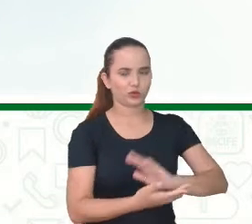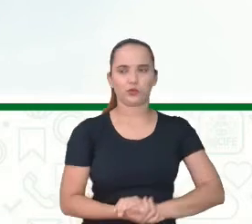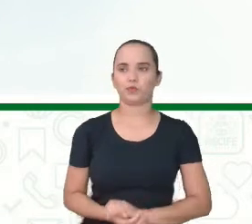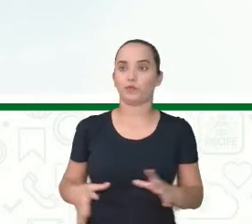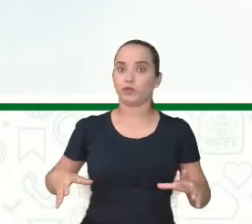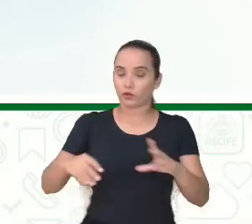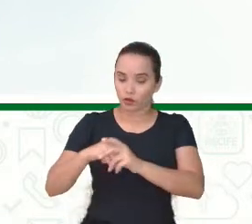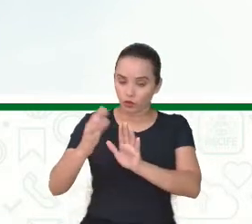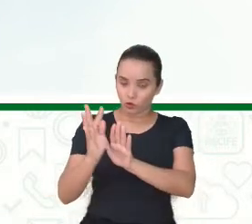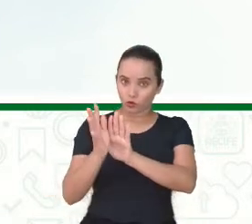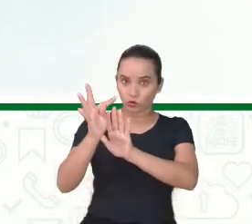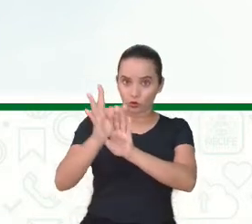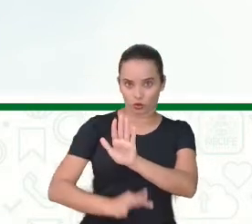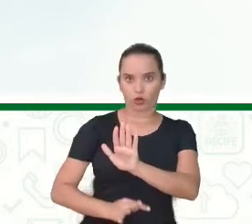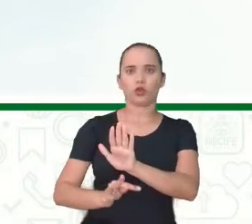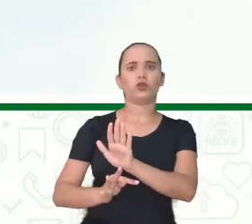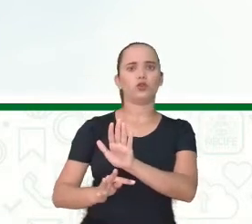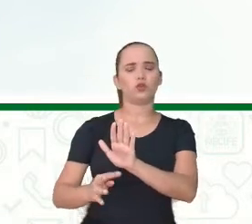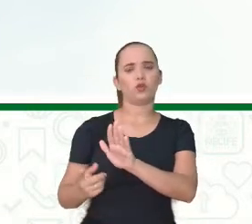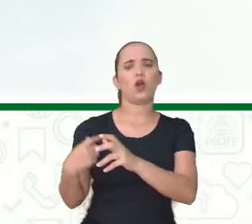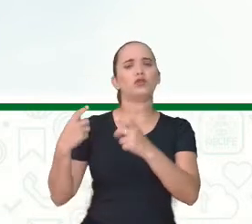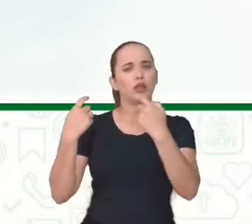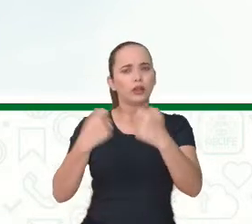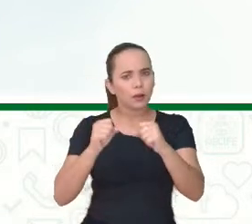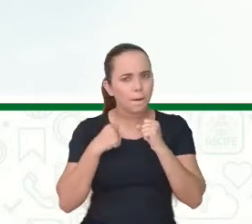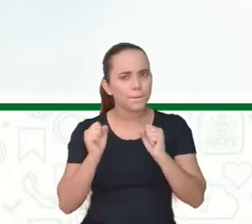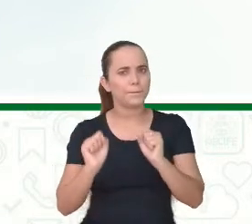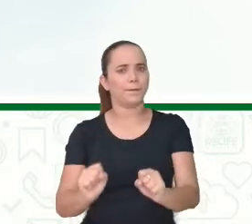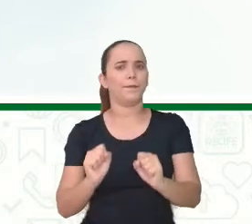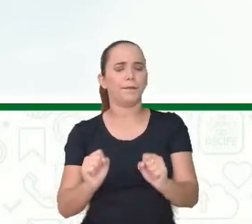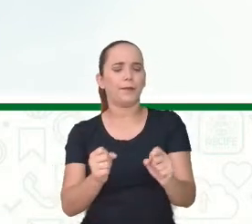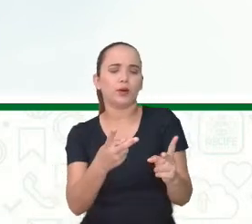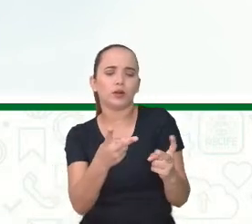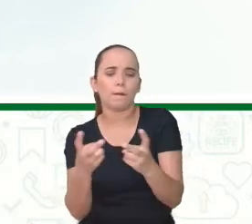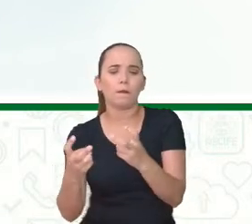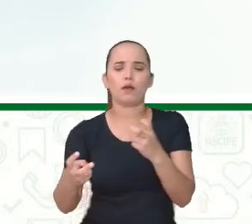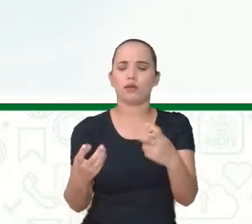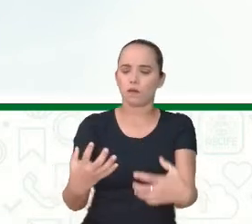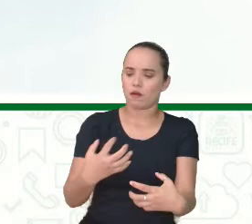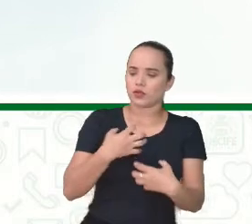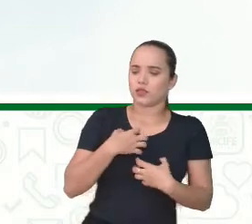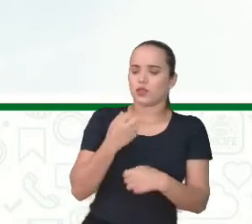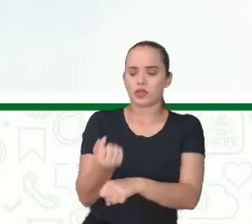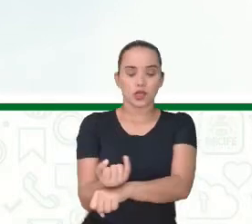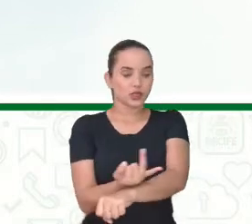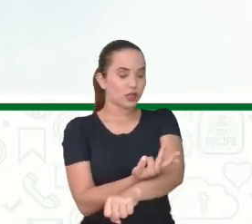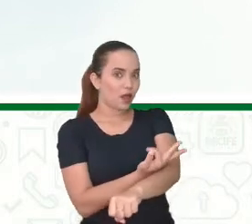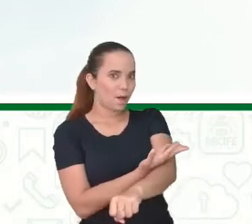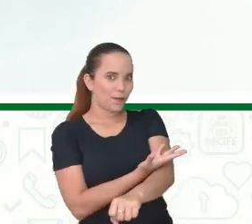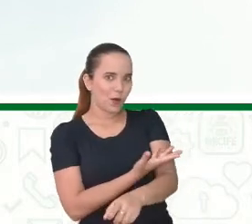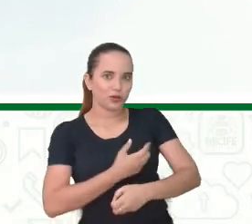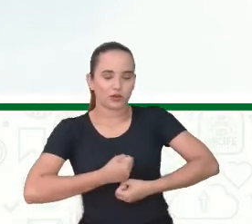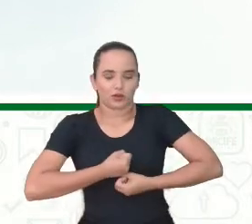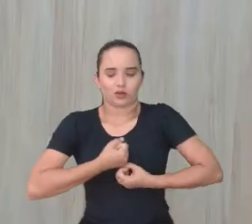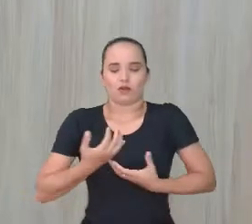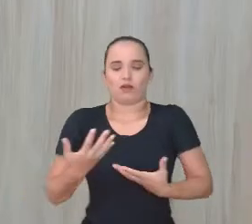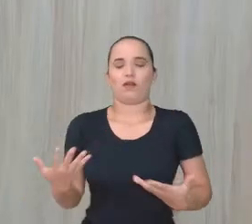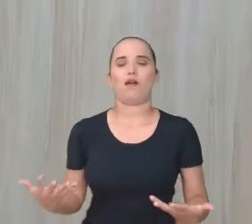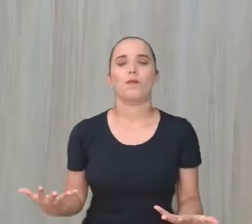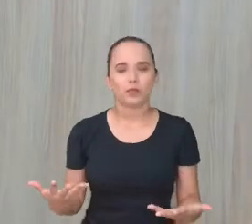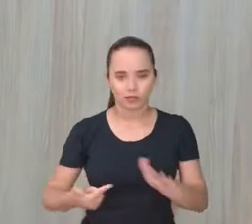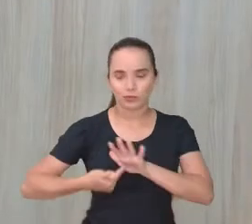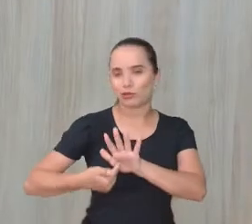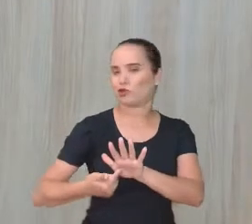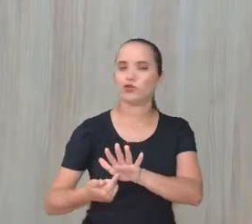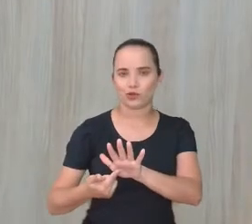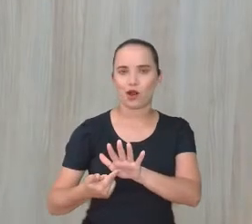texto, podemos sentir as emoções e sentimentos expressos pelo narrador. Quem foi o narrador deste